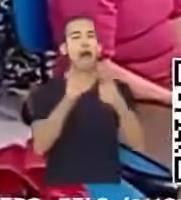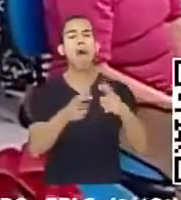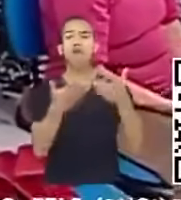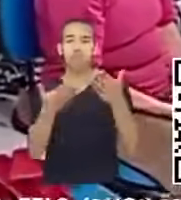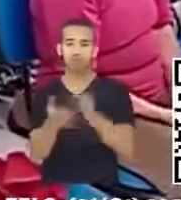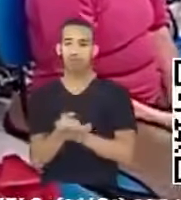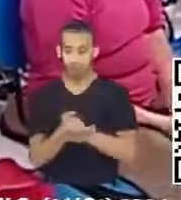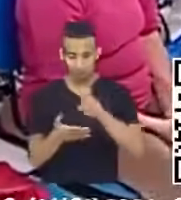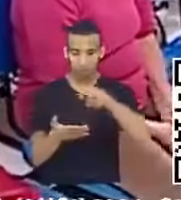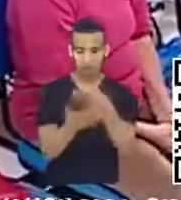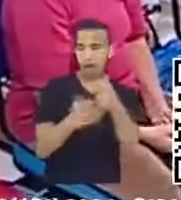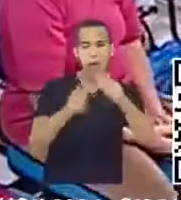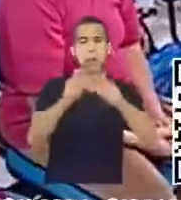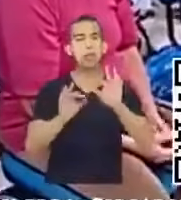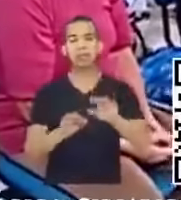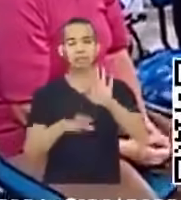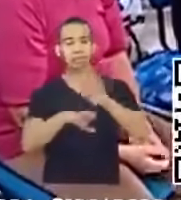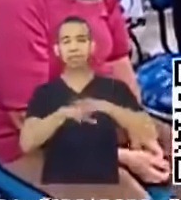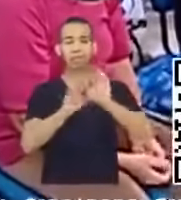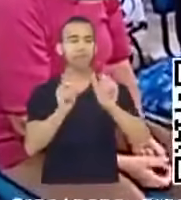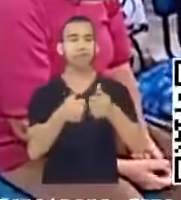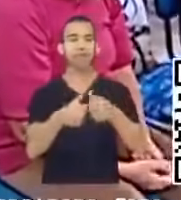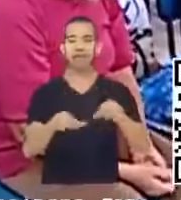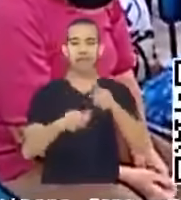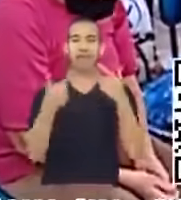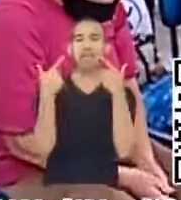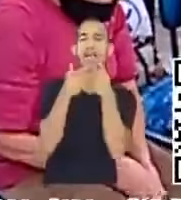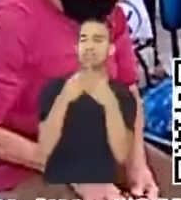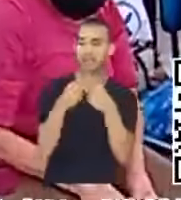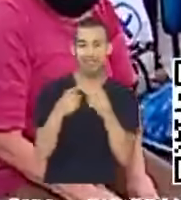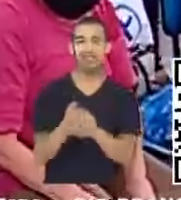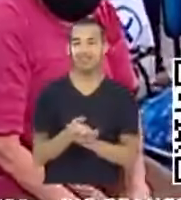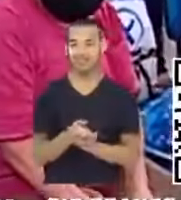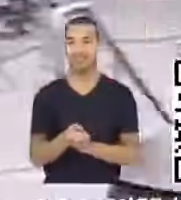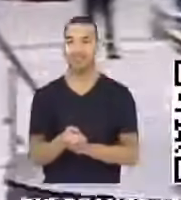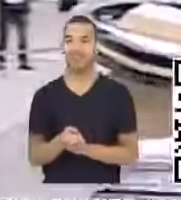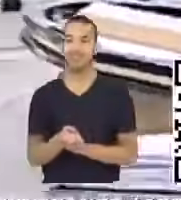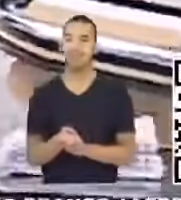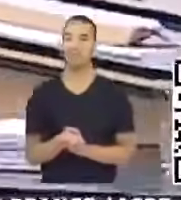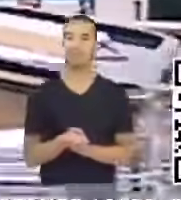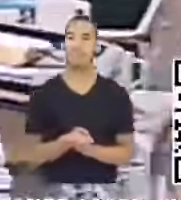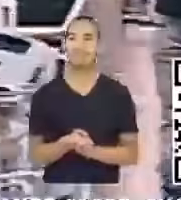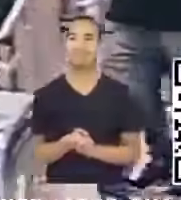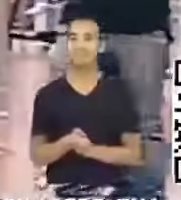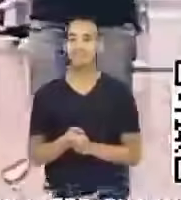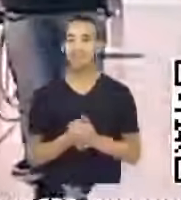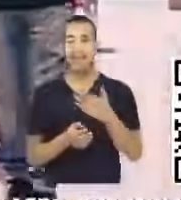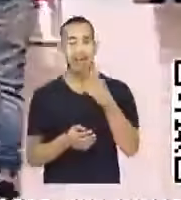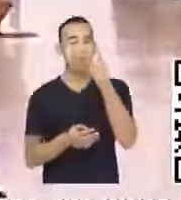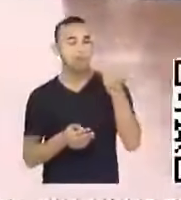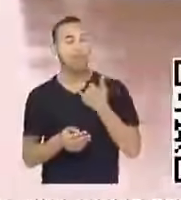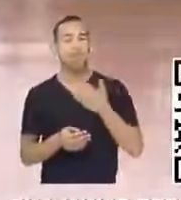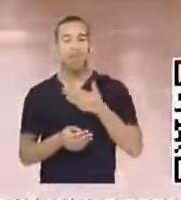mundo tem onde você cair aqui lugar mesmo mas daí o que entende ser Deus o meu pai